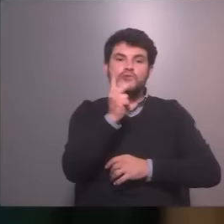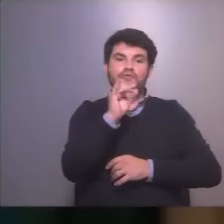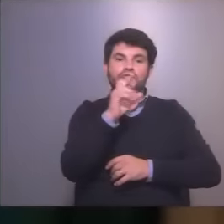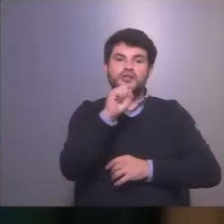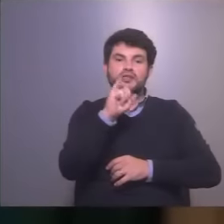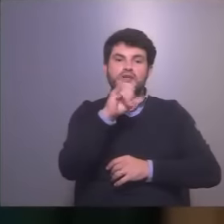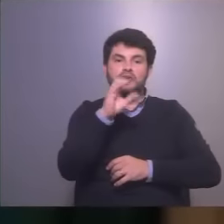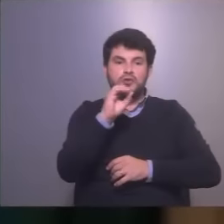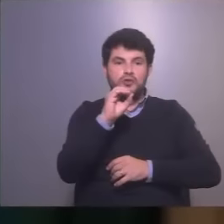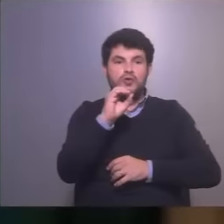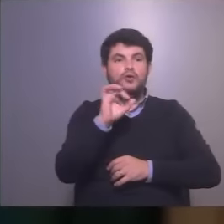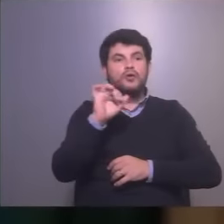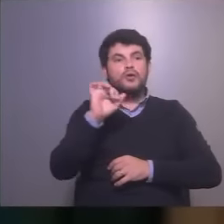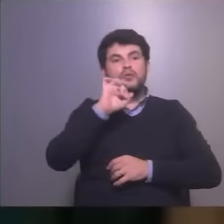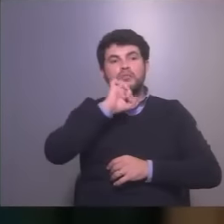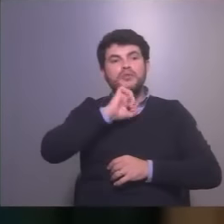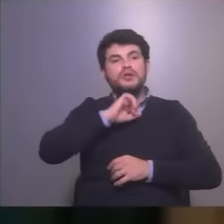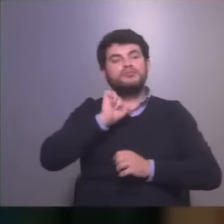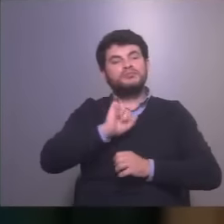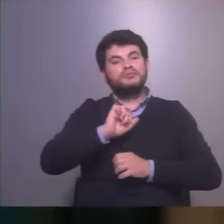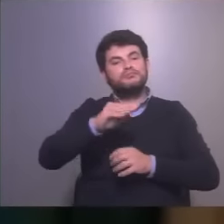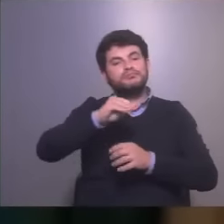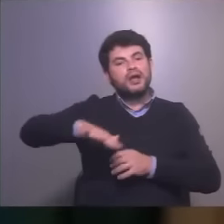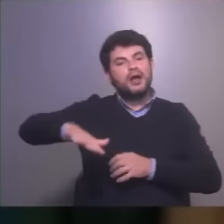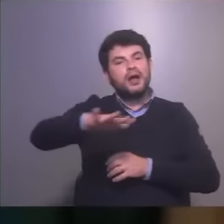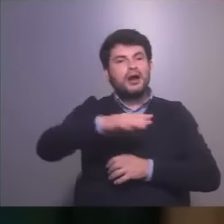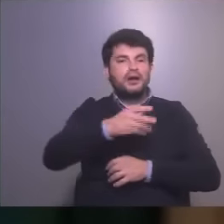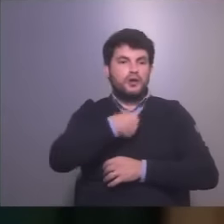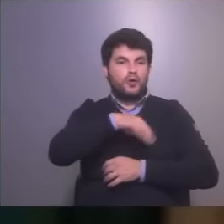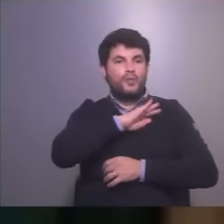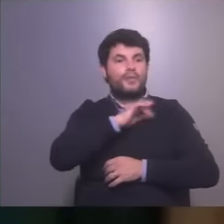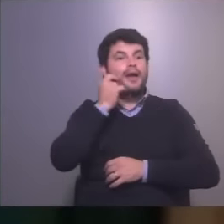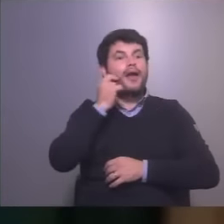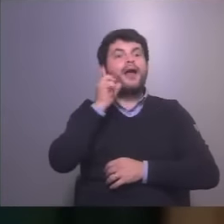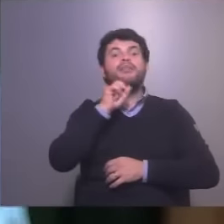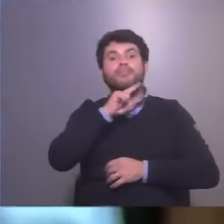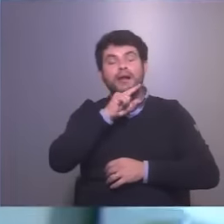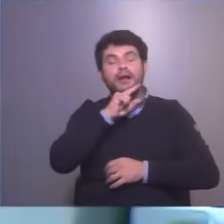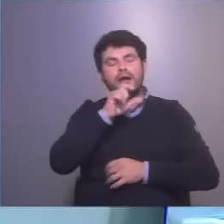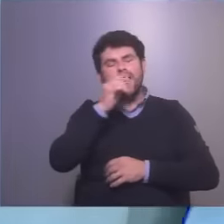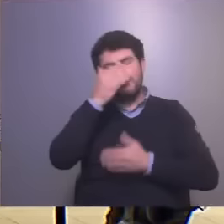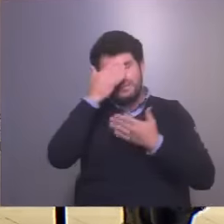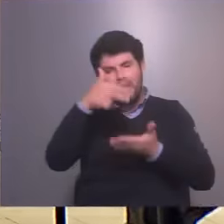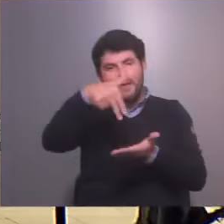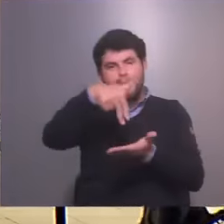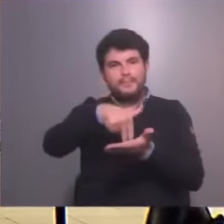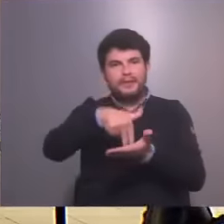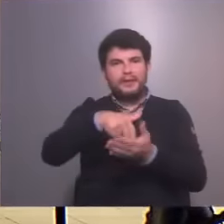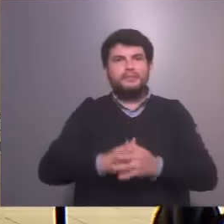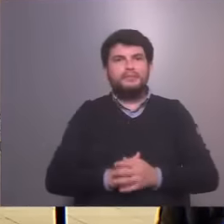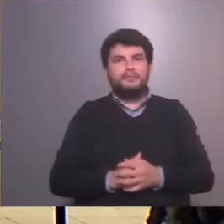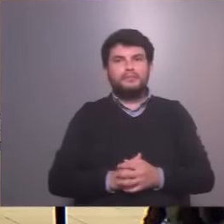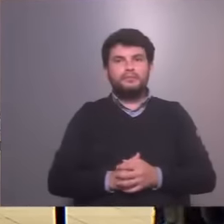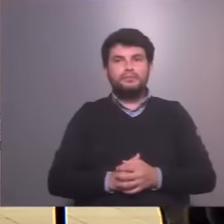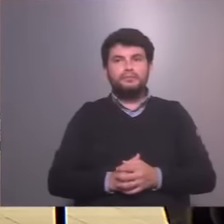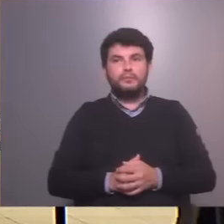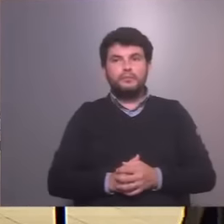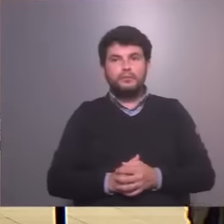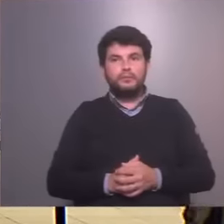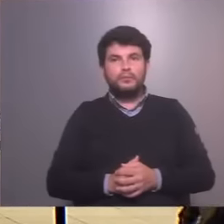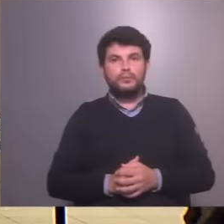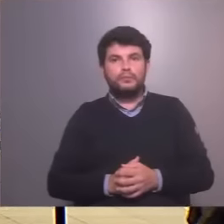Vamos acolher o presidente da nossa celebração, o Sr. Dom Virgílio do Nascimento Antunes, Bispo da Diocese de Coimbra. Quem